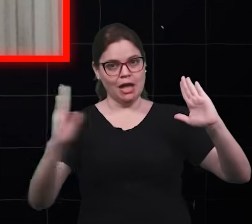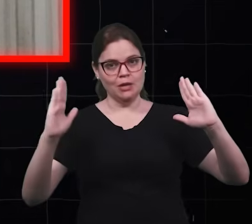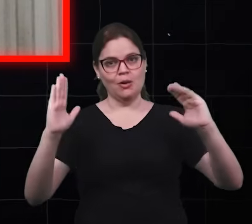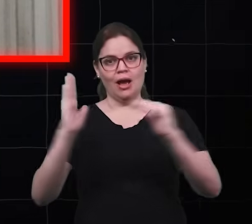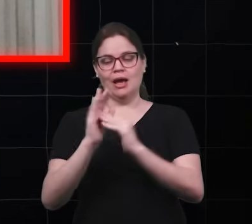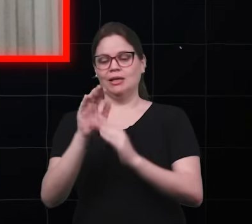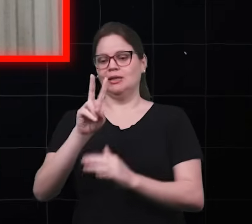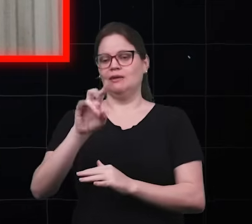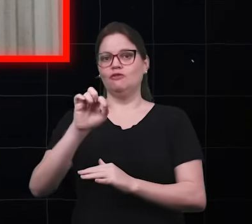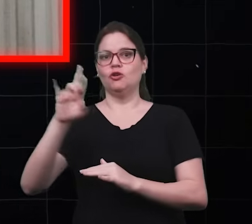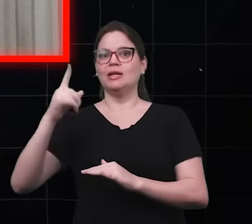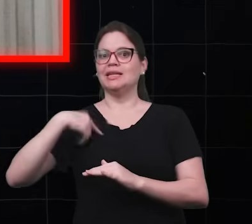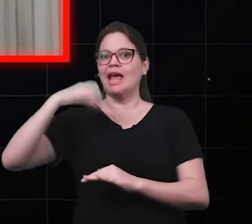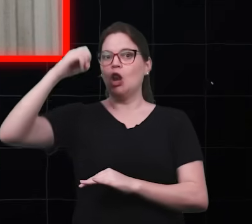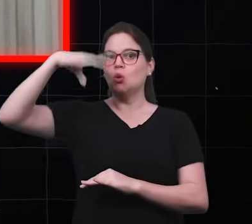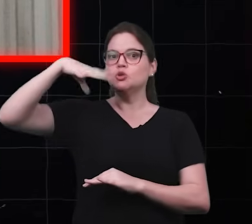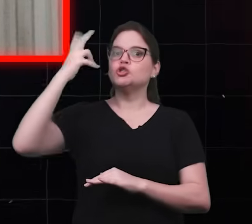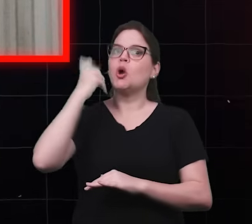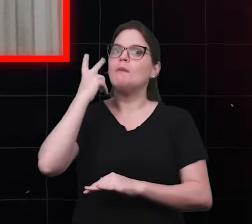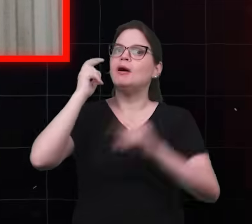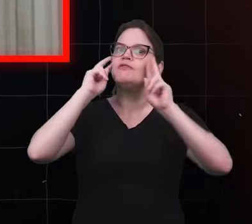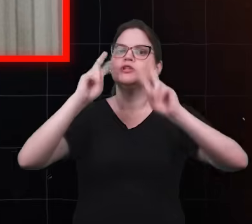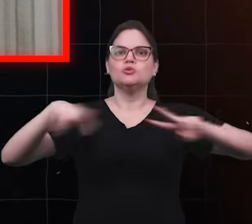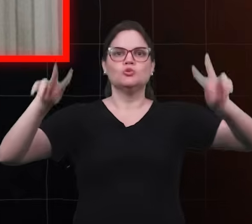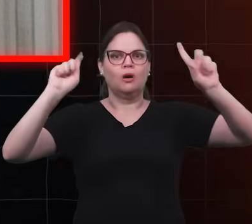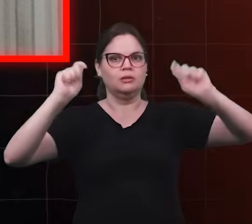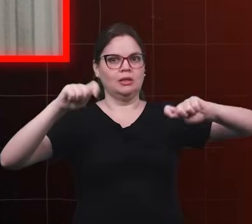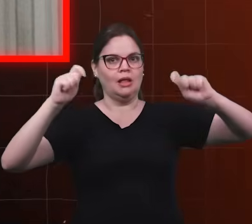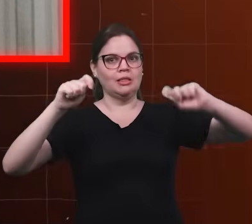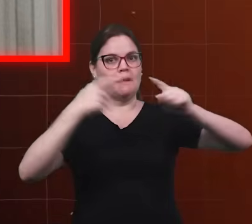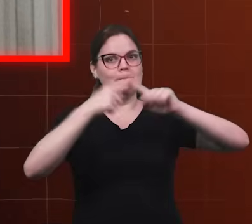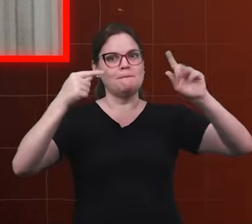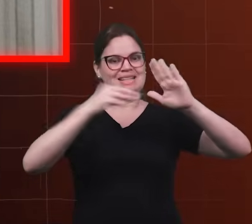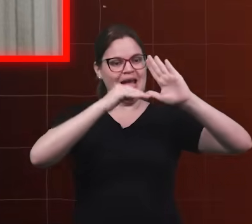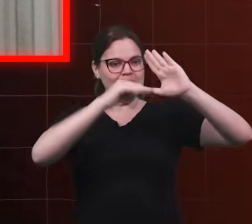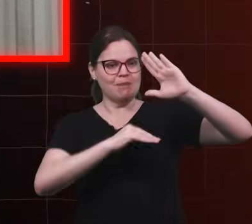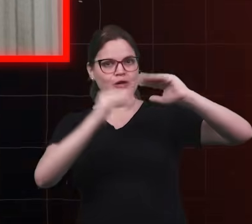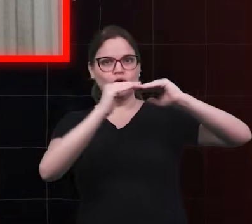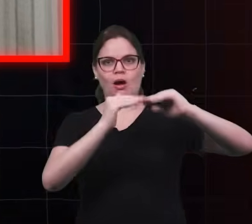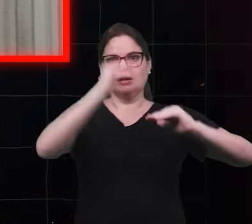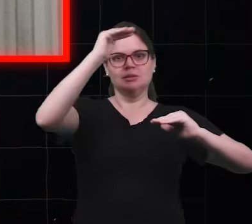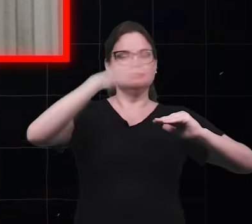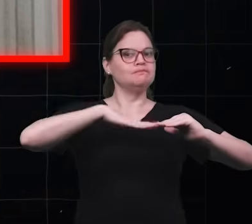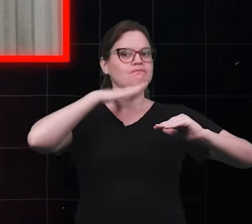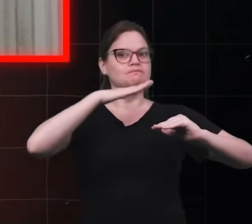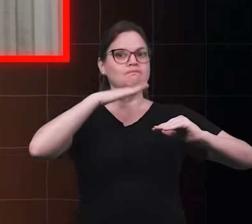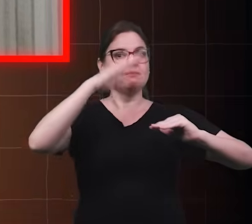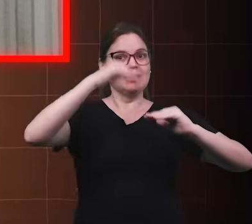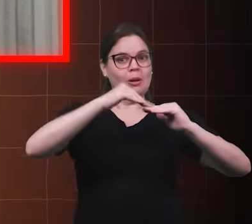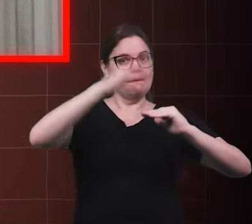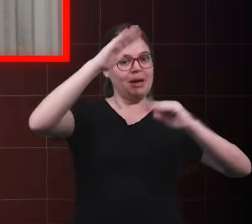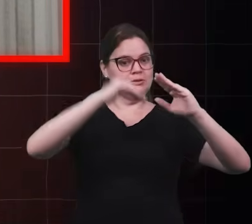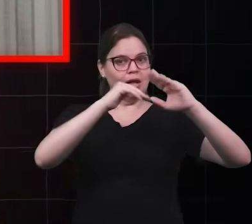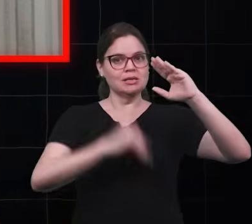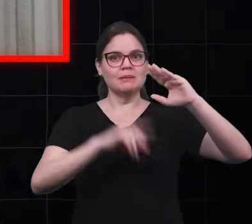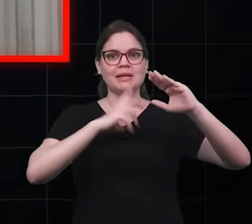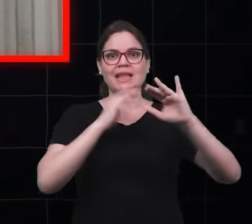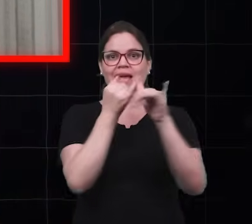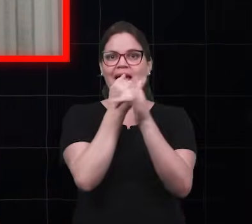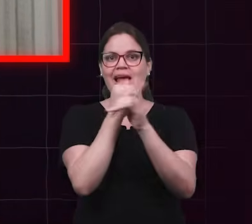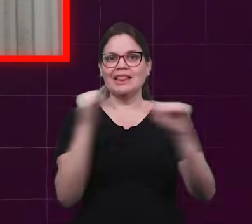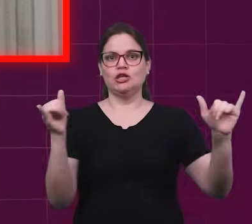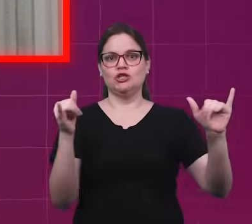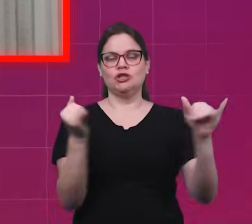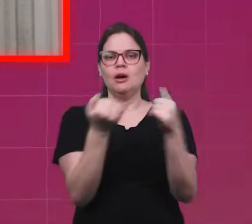luz visível. E essa luz possui uma energia, e essa energia é usada até mesmo